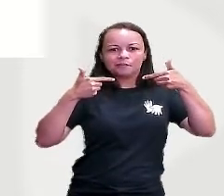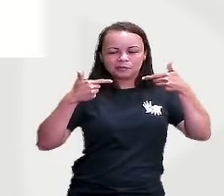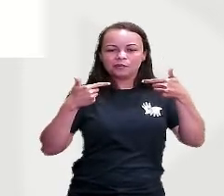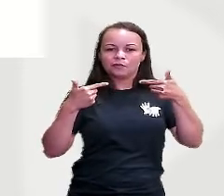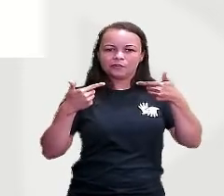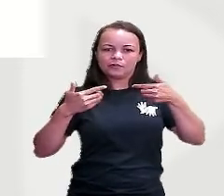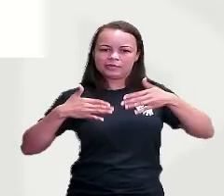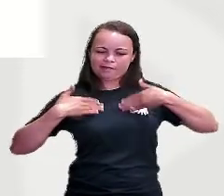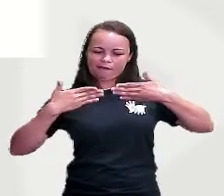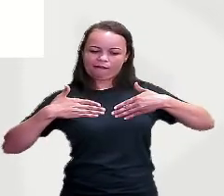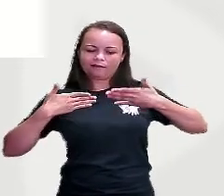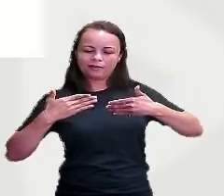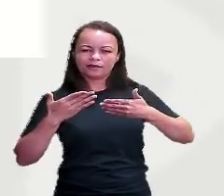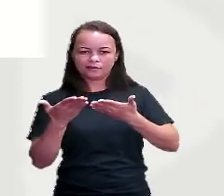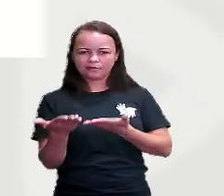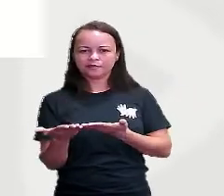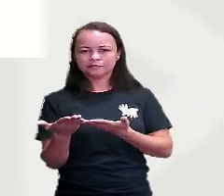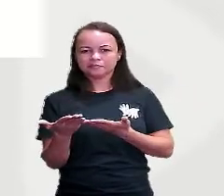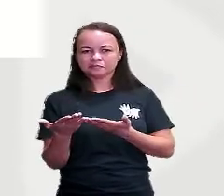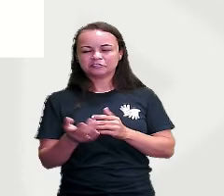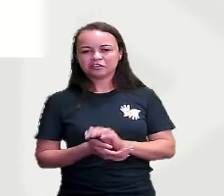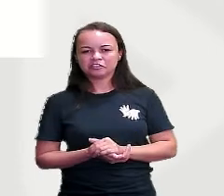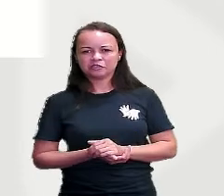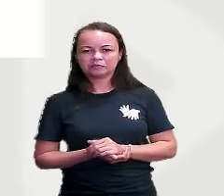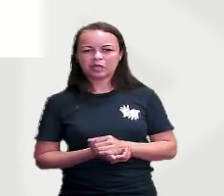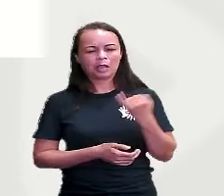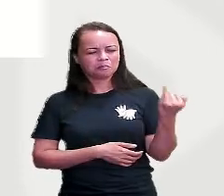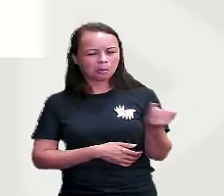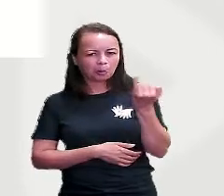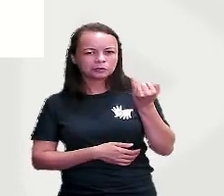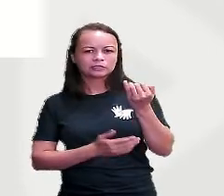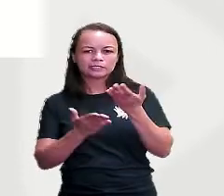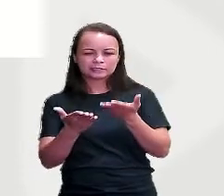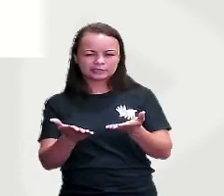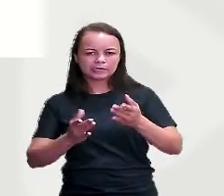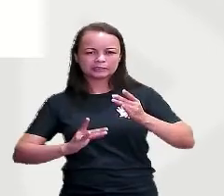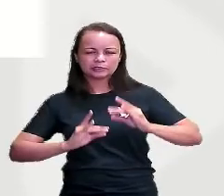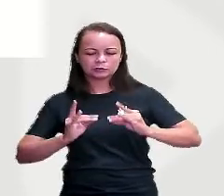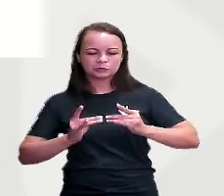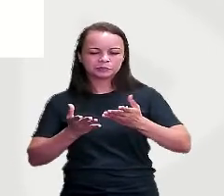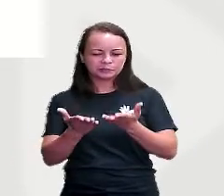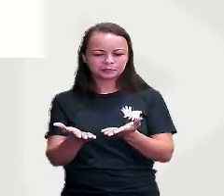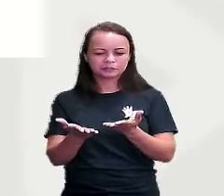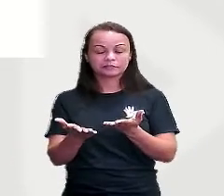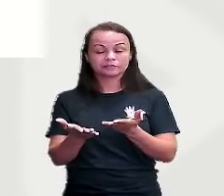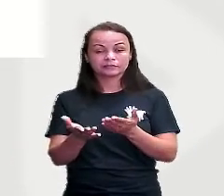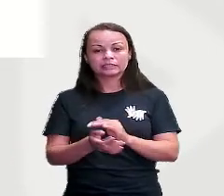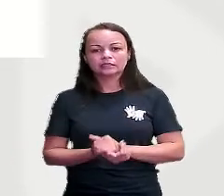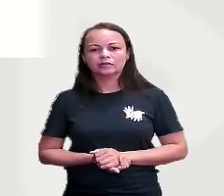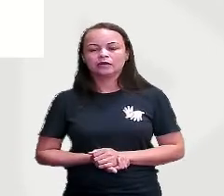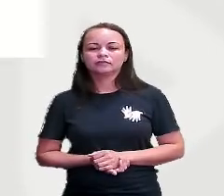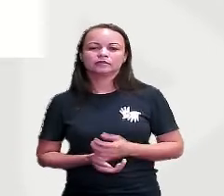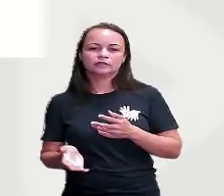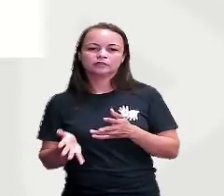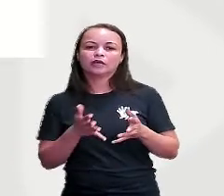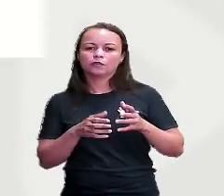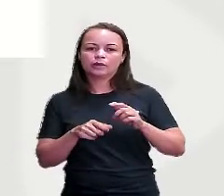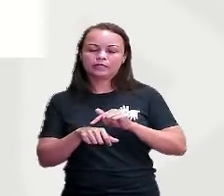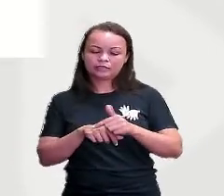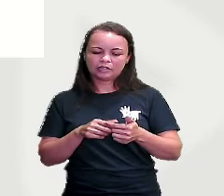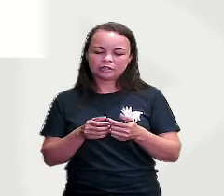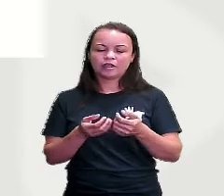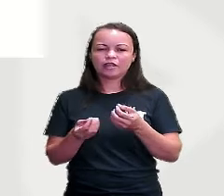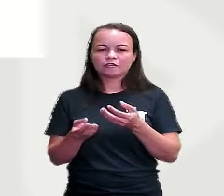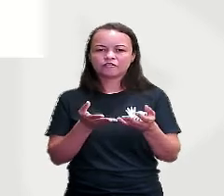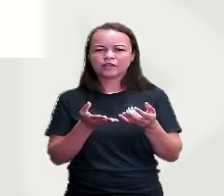e alegria. Vê que substância plus também. E a endorfina, lembrando a vocês, ela tem efeito analgésico. Por